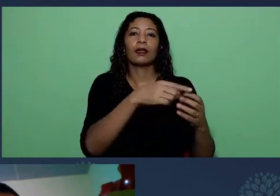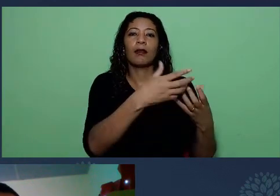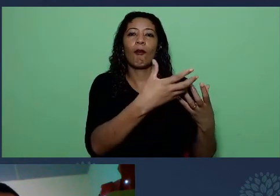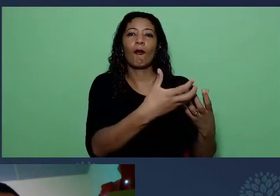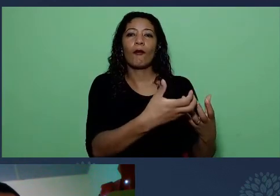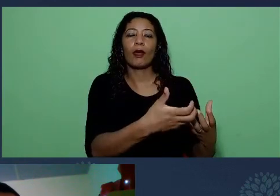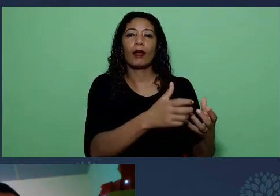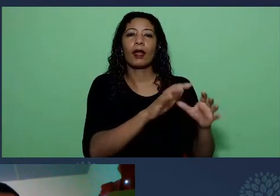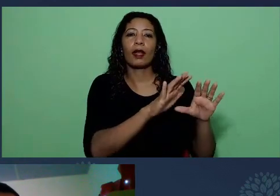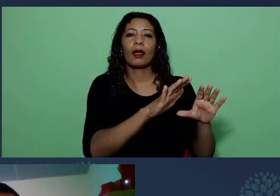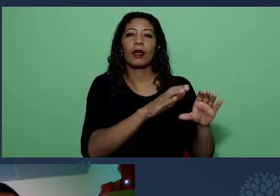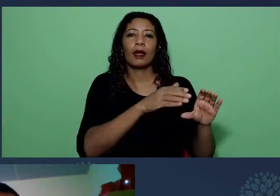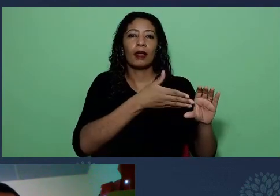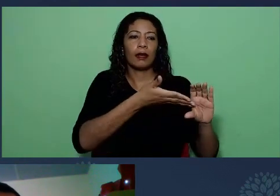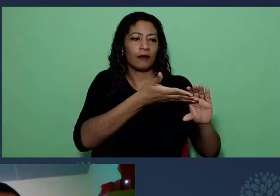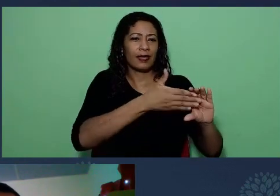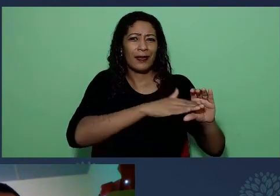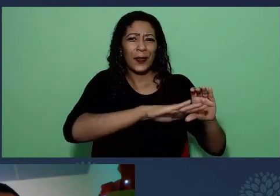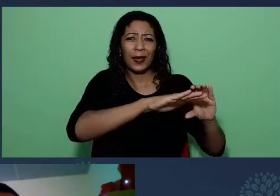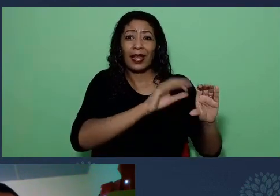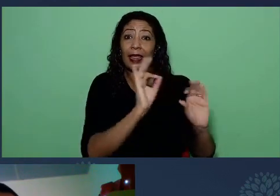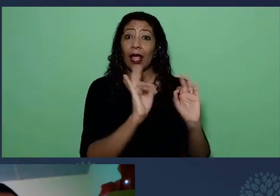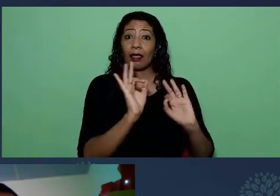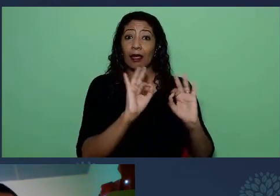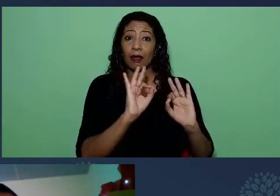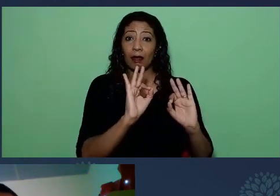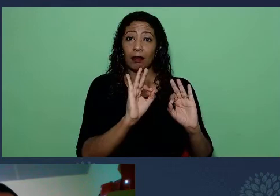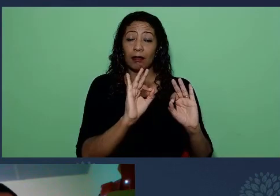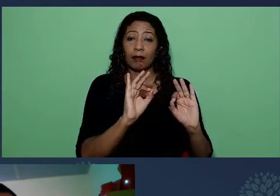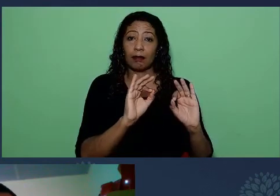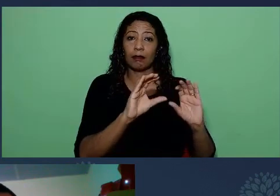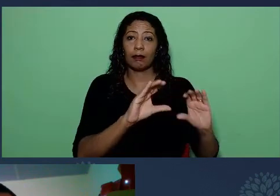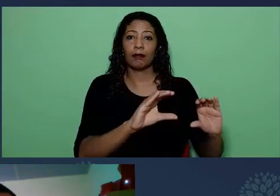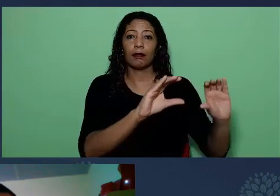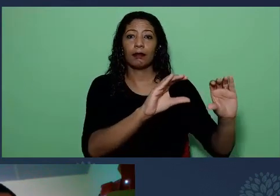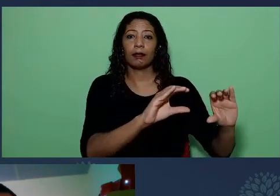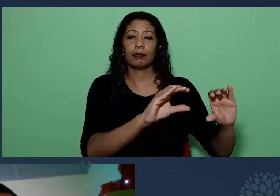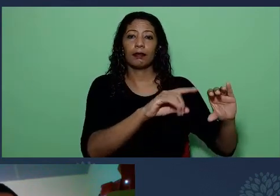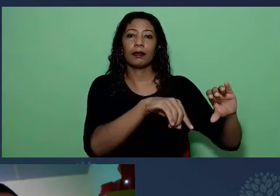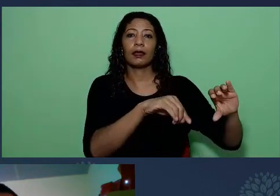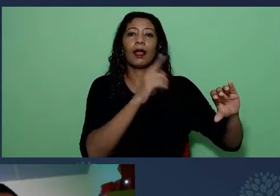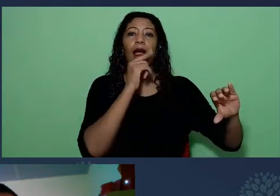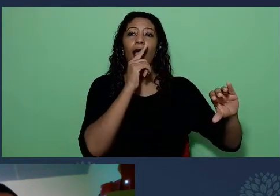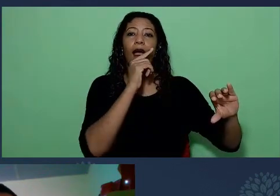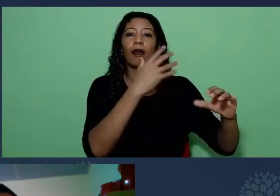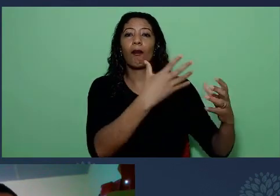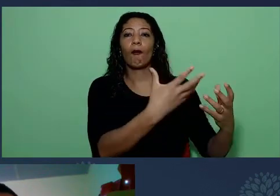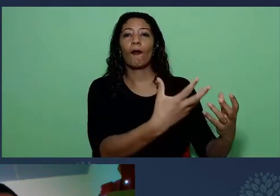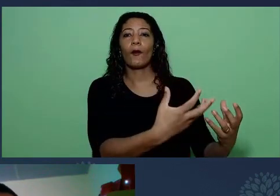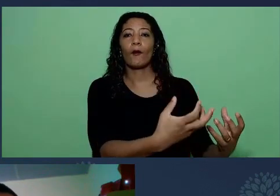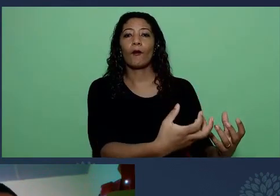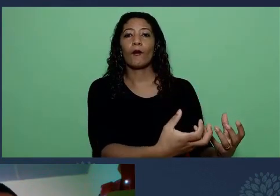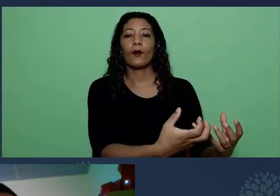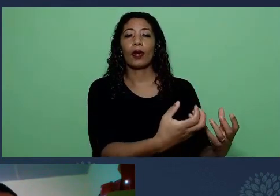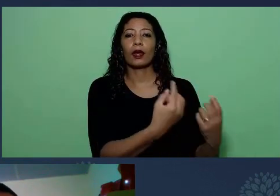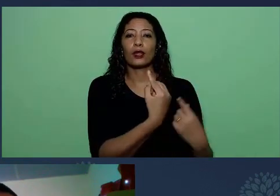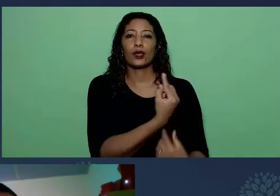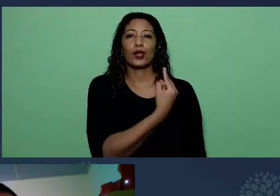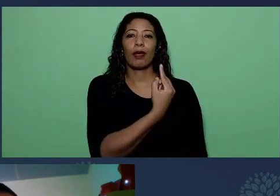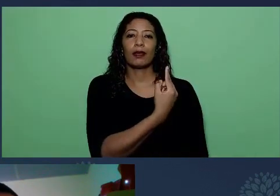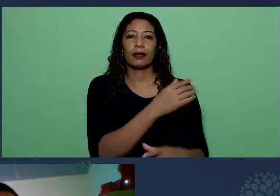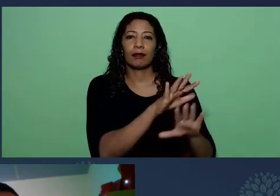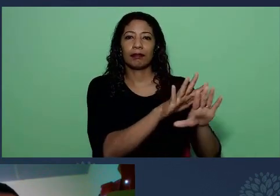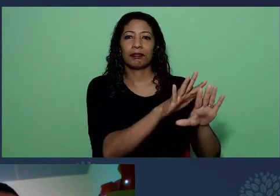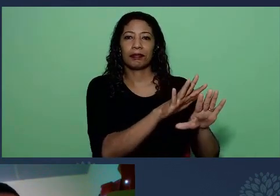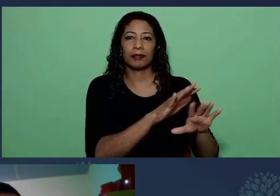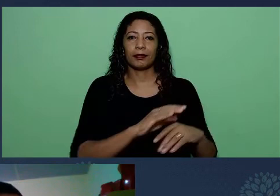sem esfregar nada. Deixe ele escorrer naturalmente até ficar sequinho. Faça